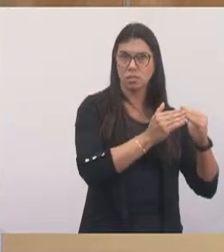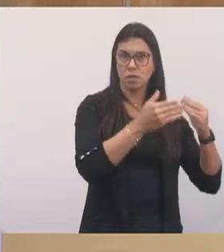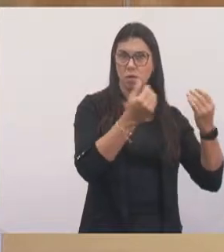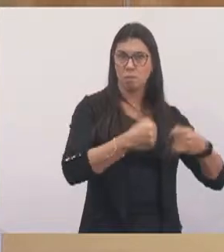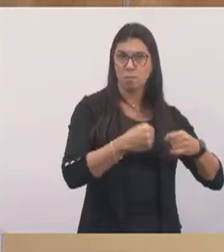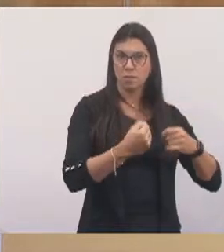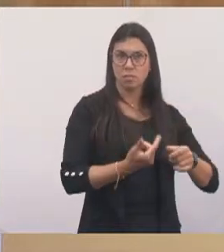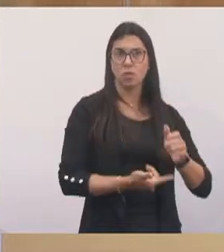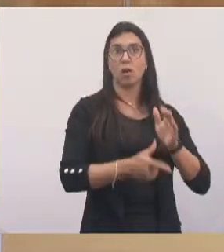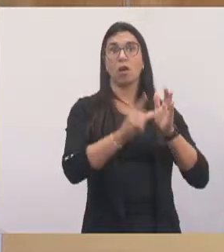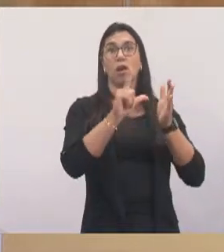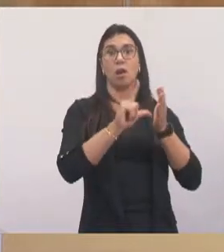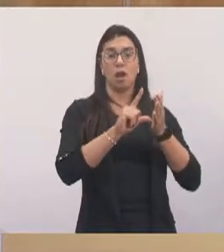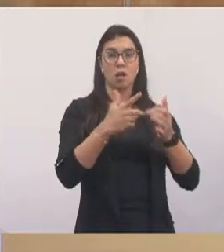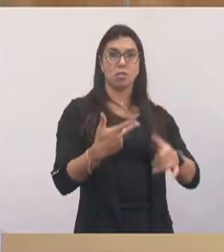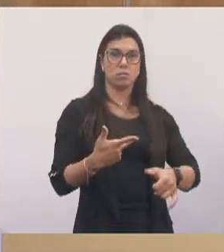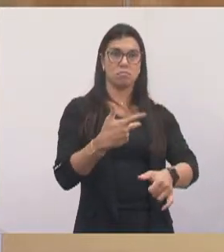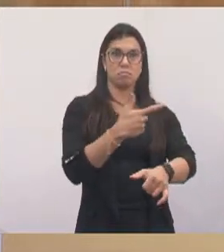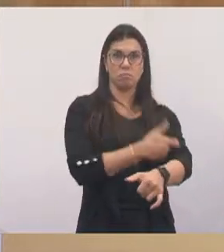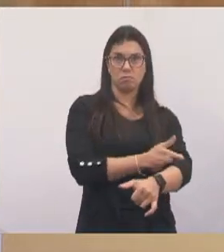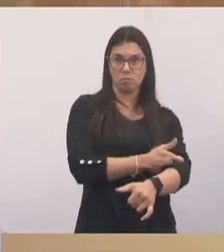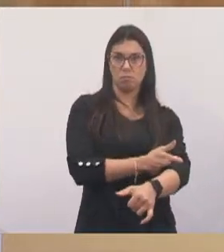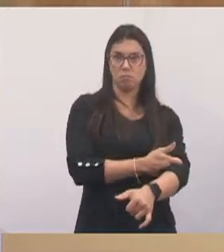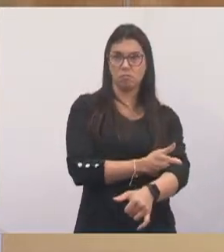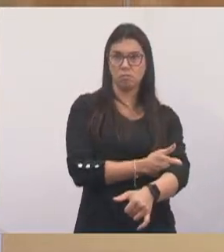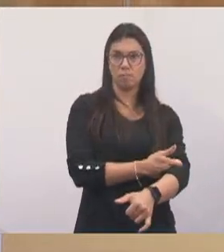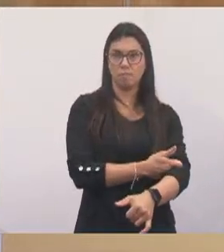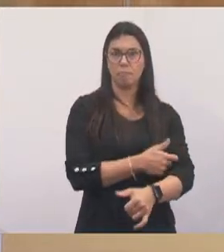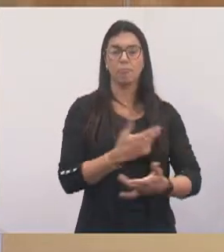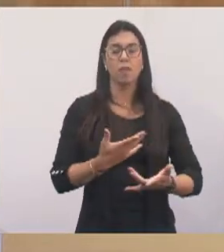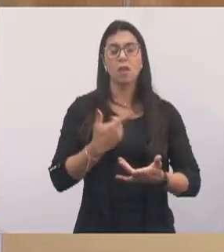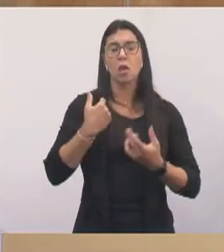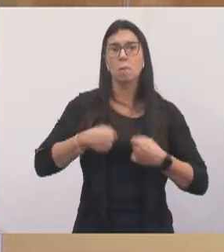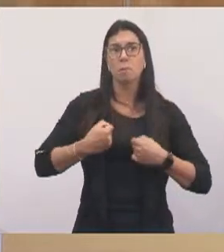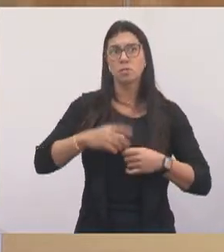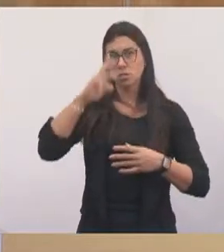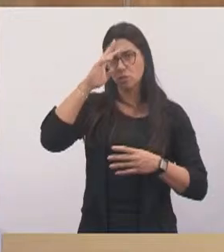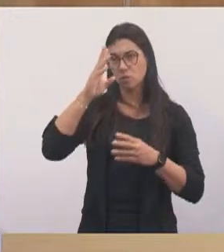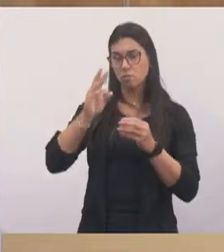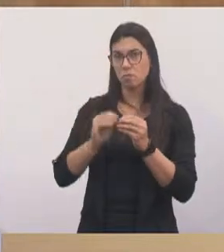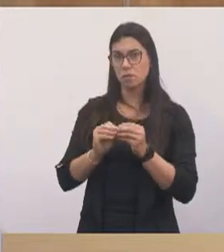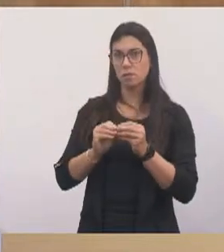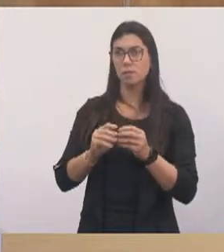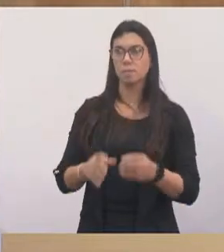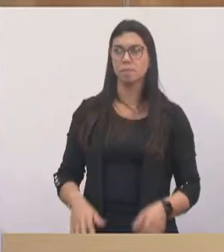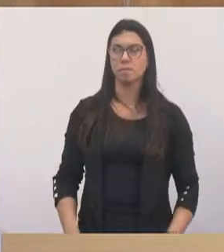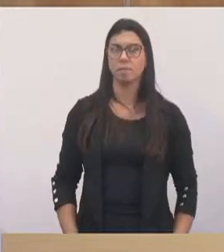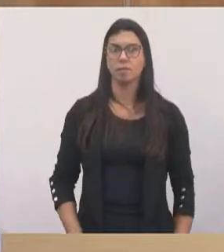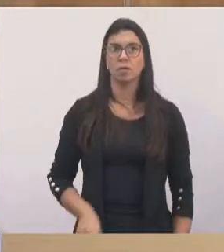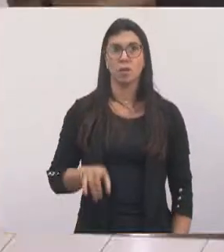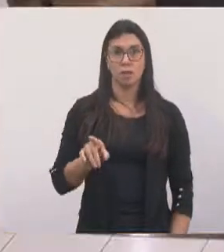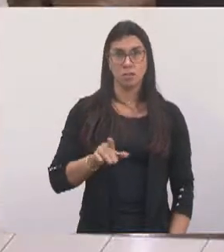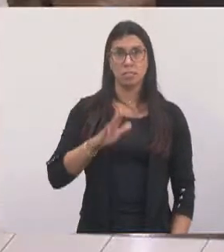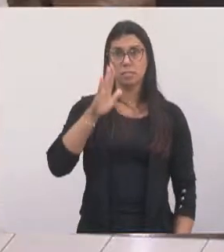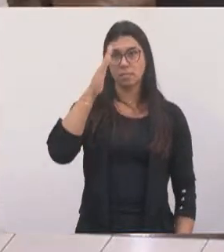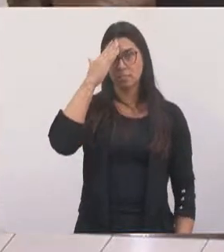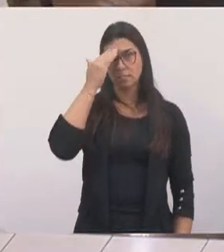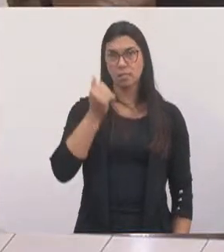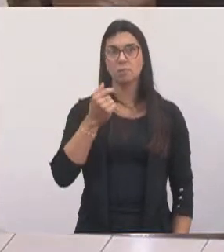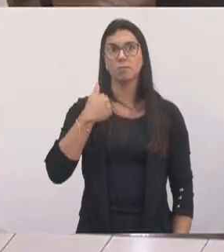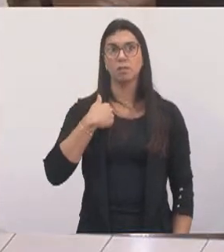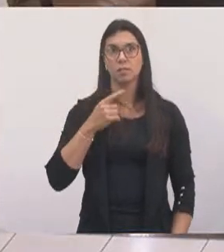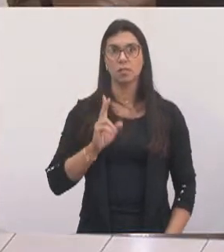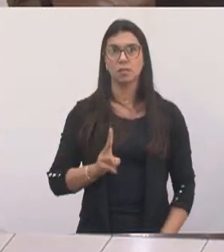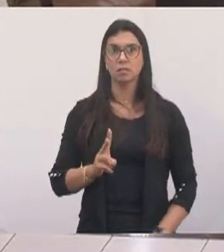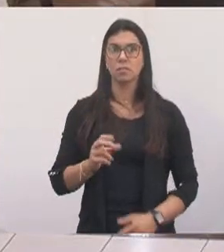eu vou ter que não explica para mim disso, só me entender. Porque vou explicar, Roninha, que você sabe que você sempre me apoia na causa animal. Não